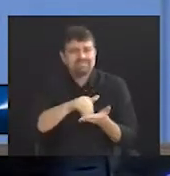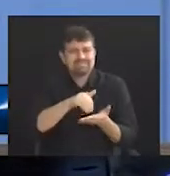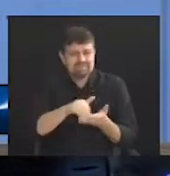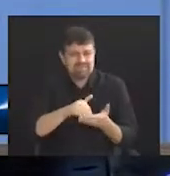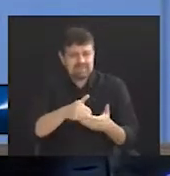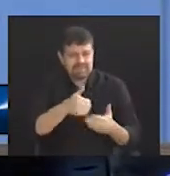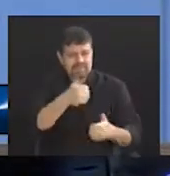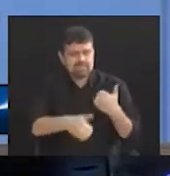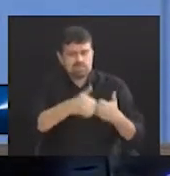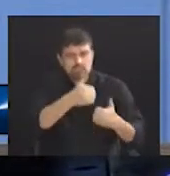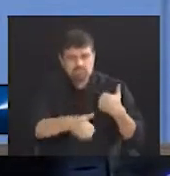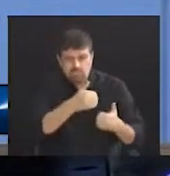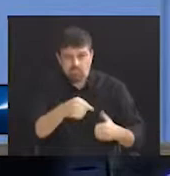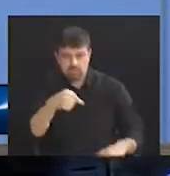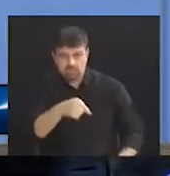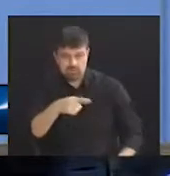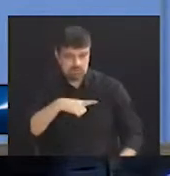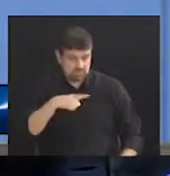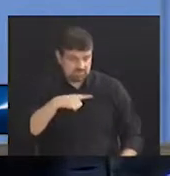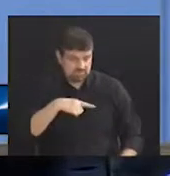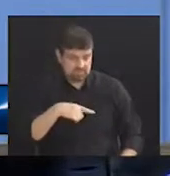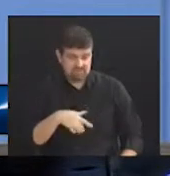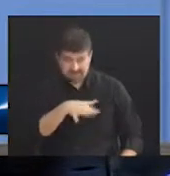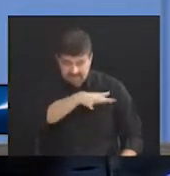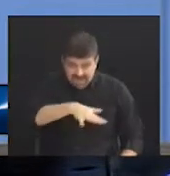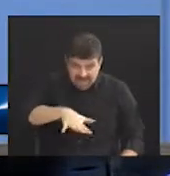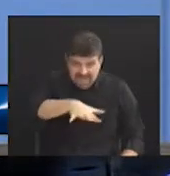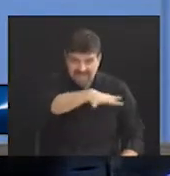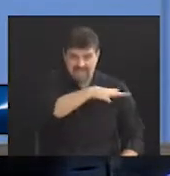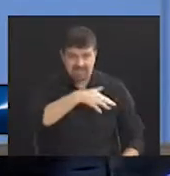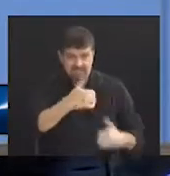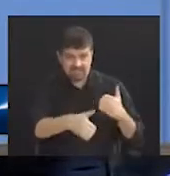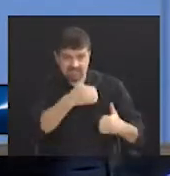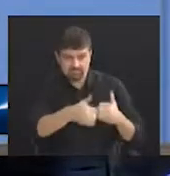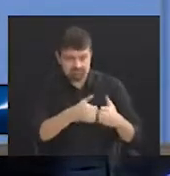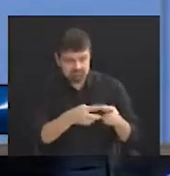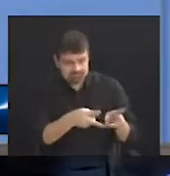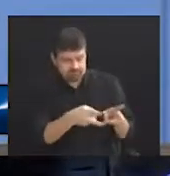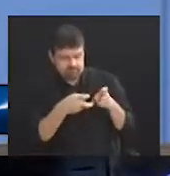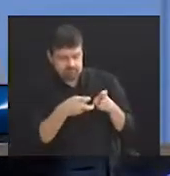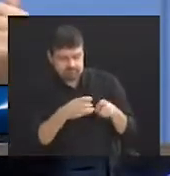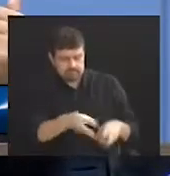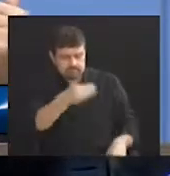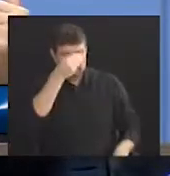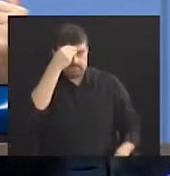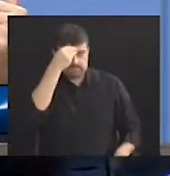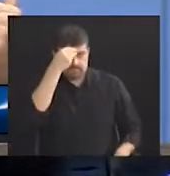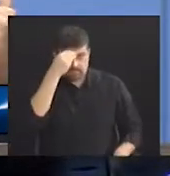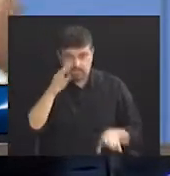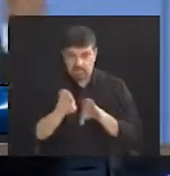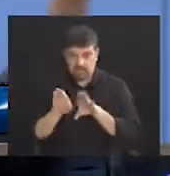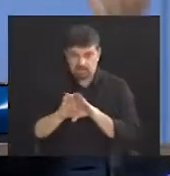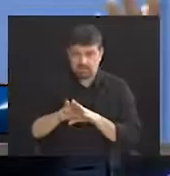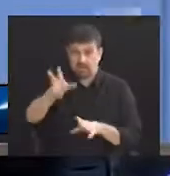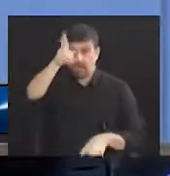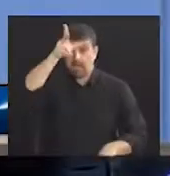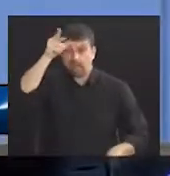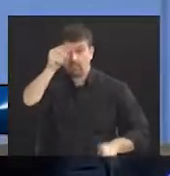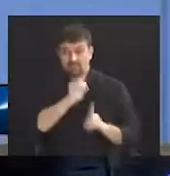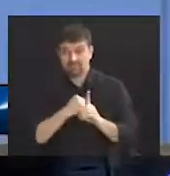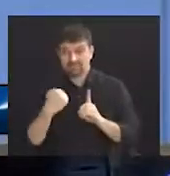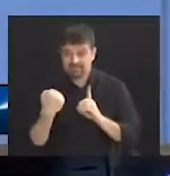esportes que tivesse o esporte é reconhecido entendido tanto pelo poder público e pela sociedade